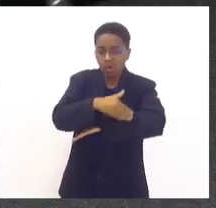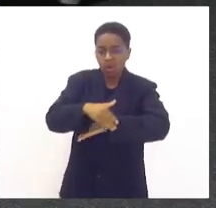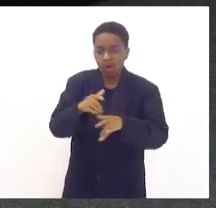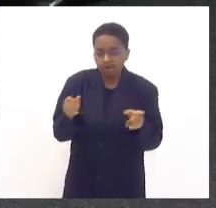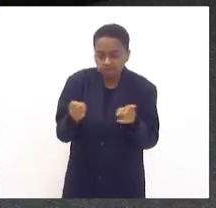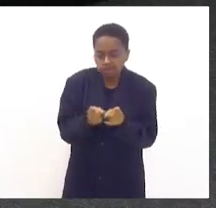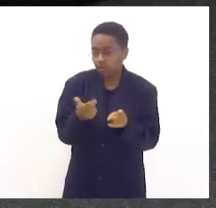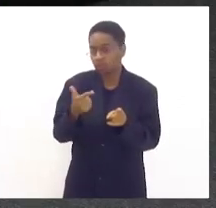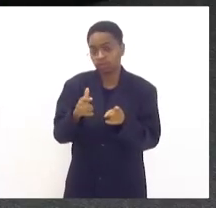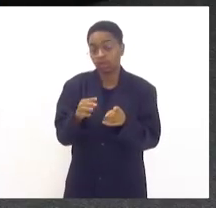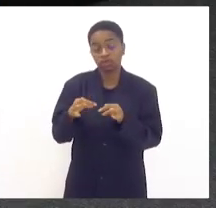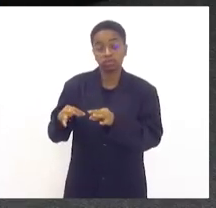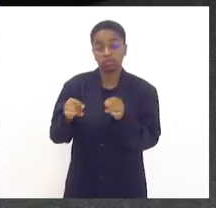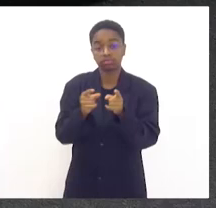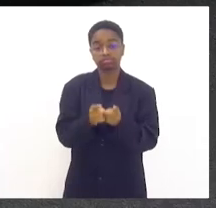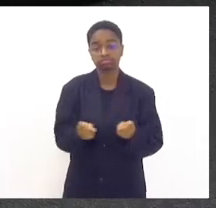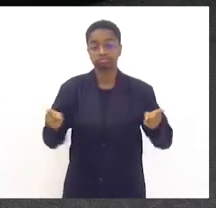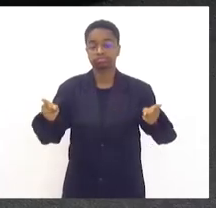largas. E ali,